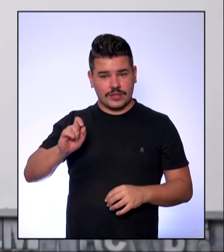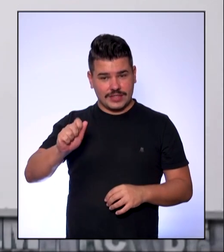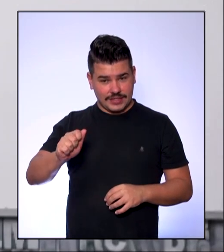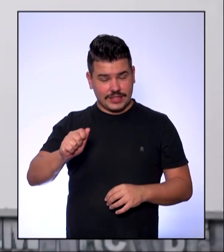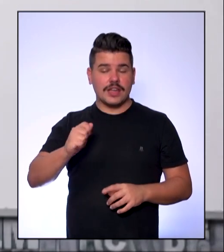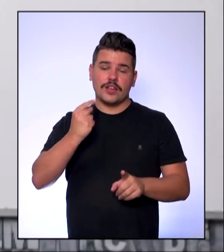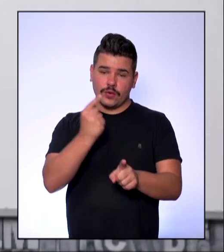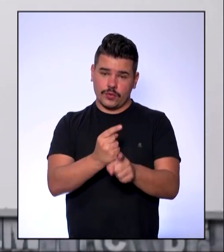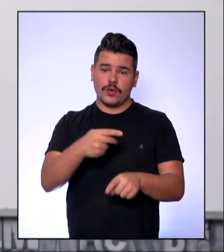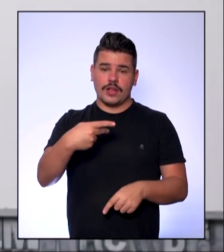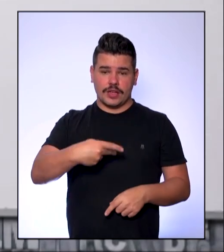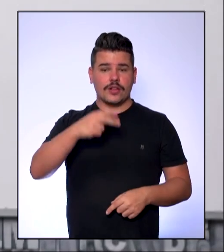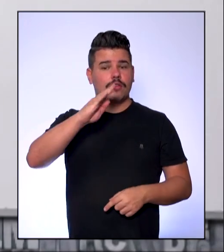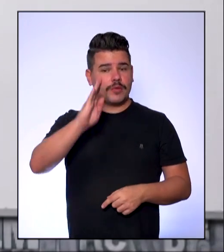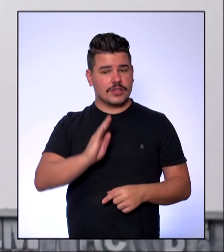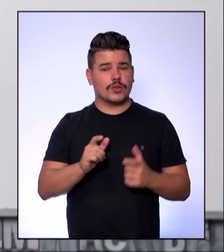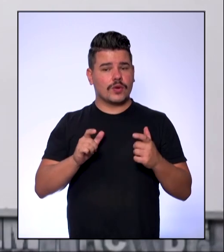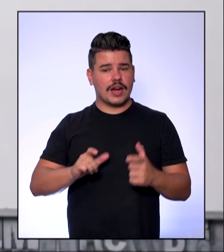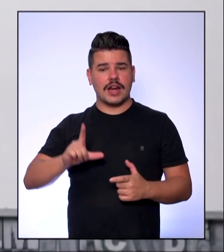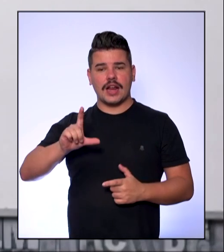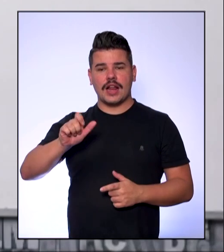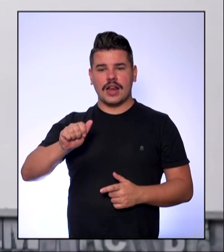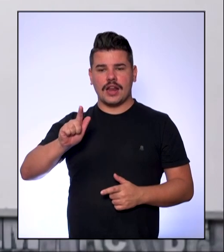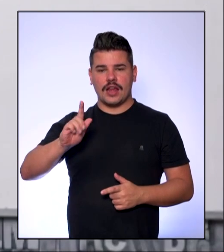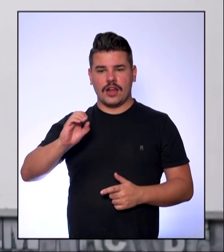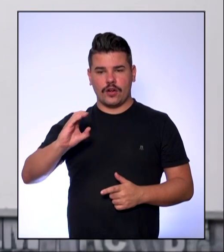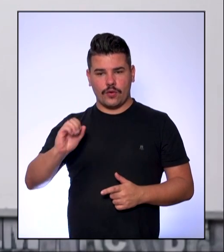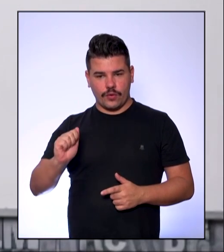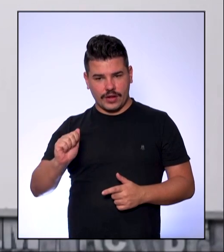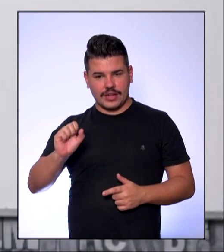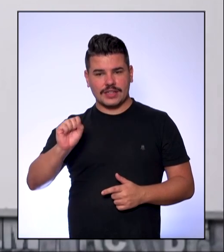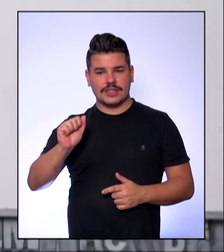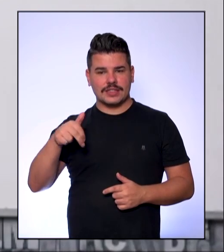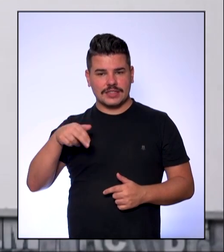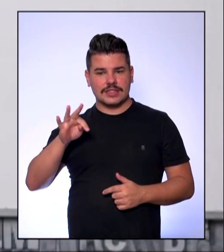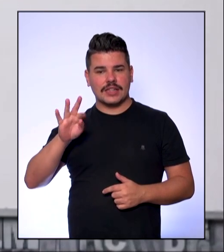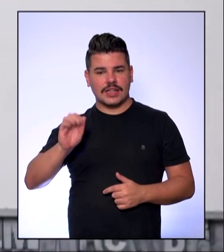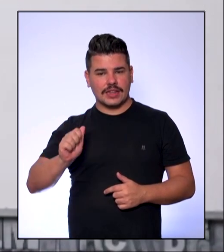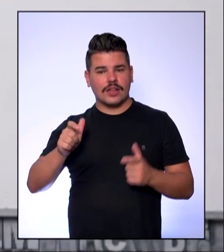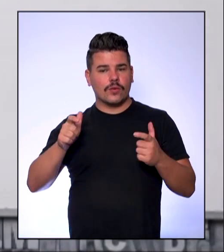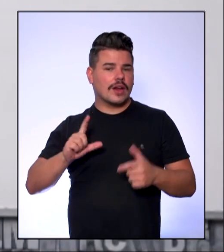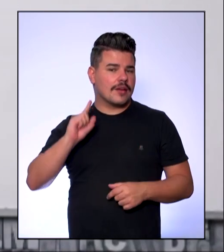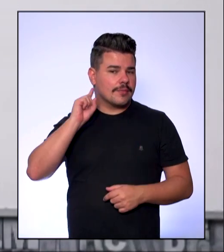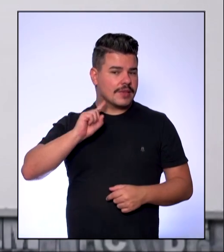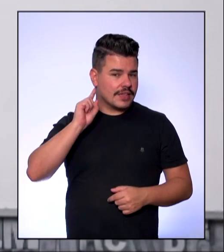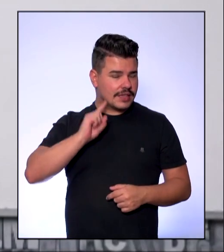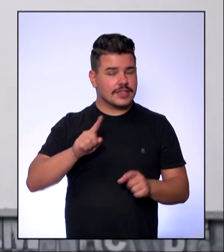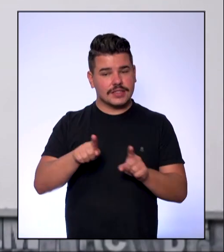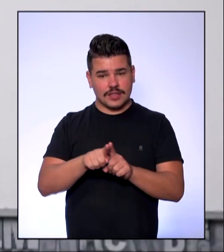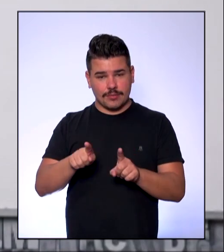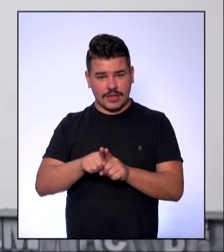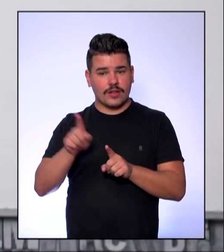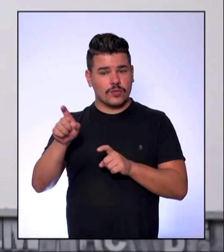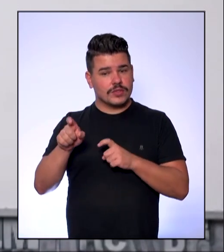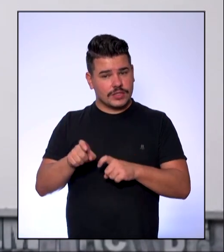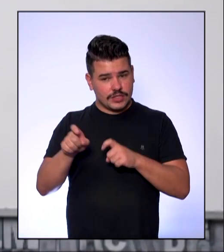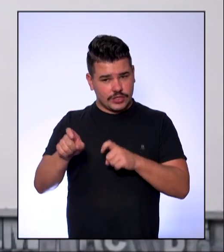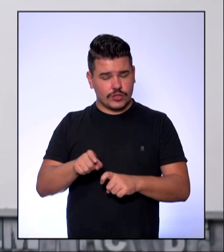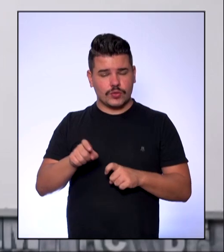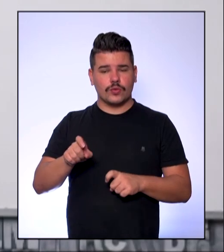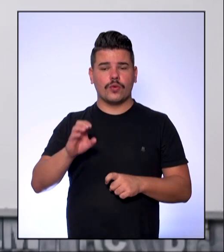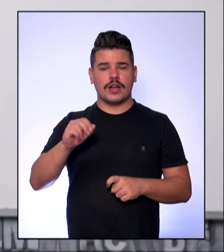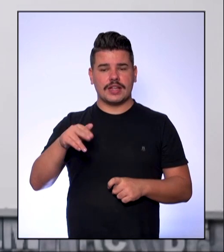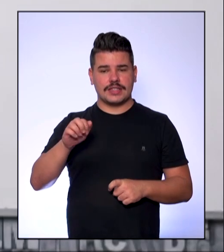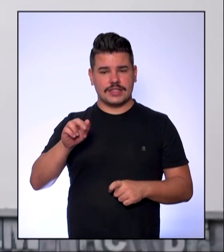no Brasil, tá? Em Lagoa Santa, Minas Gerais, mas nós temos também o sítio arqueológico de São Raimundo Nonato, que